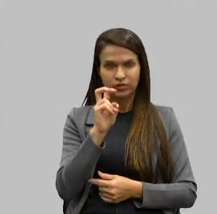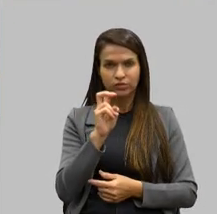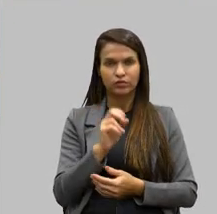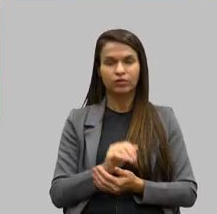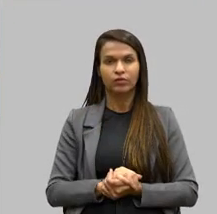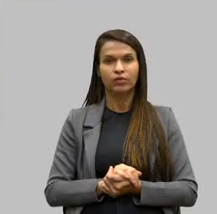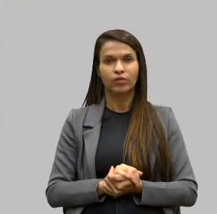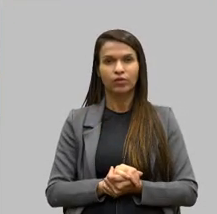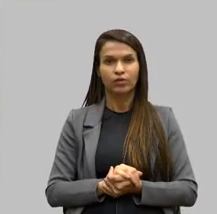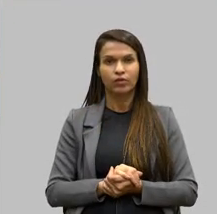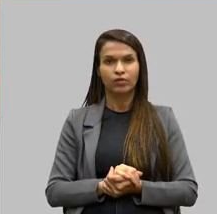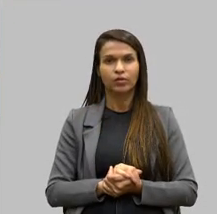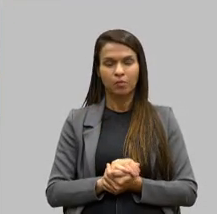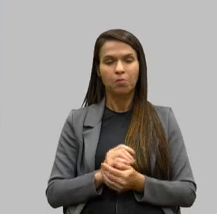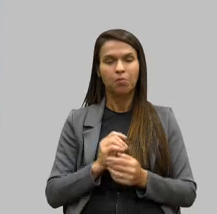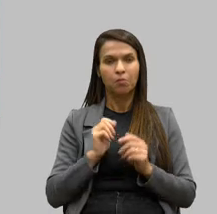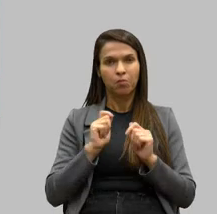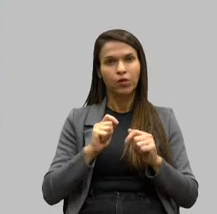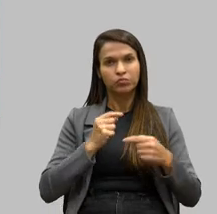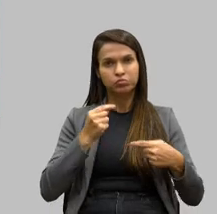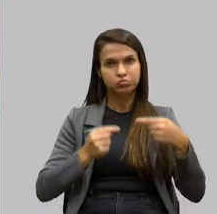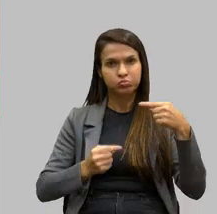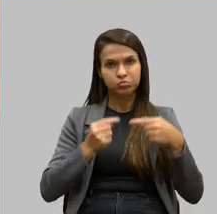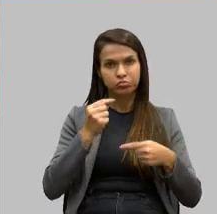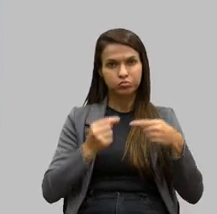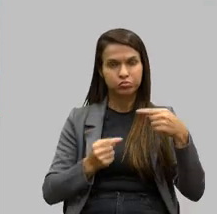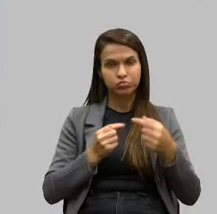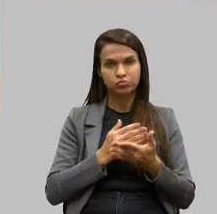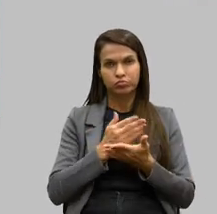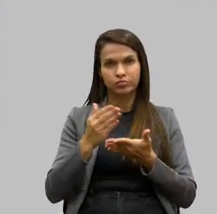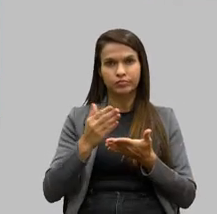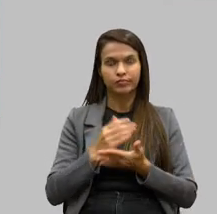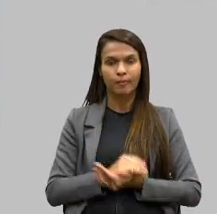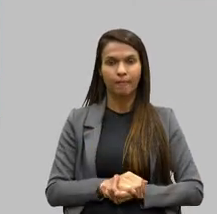para que a gente possa começar aqui as nossas discussões.